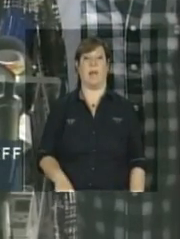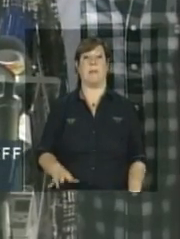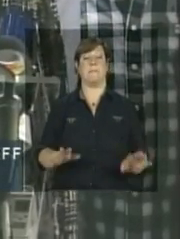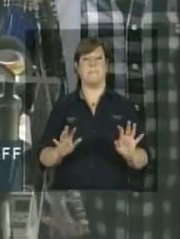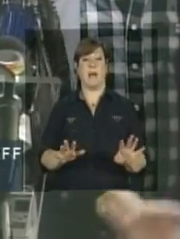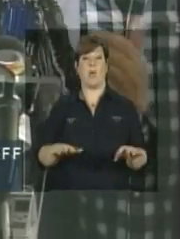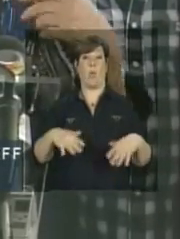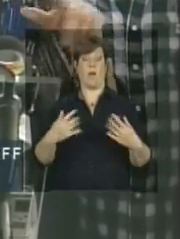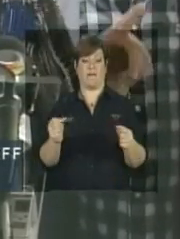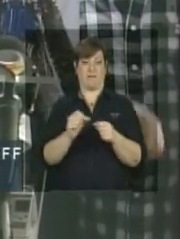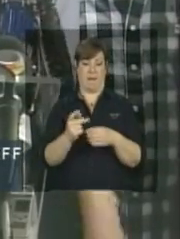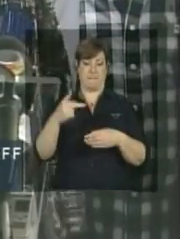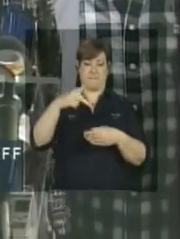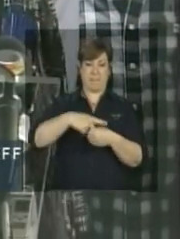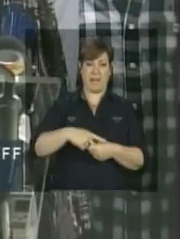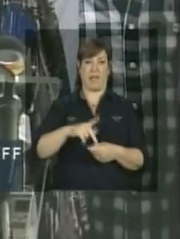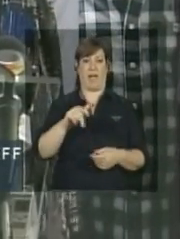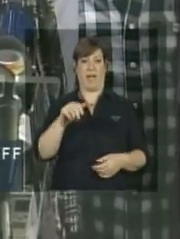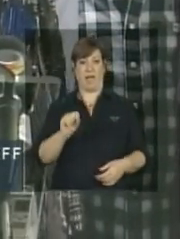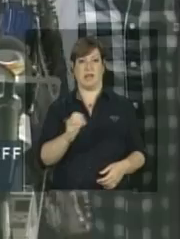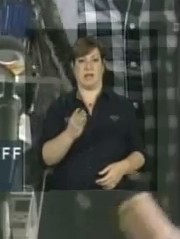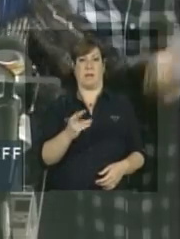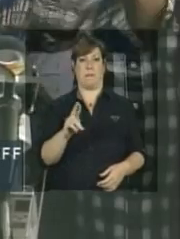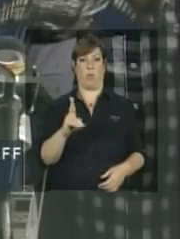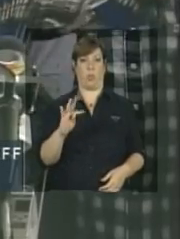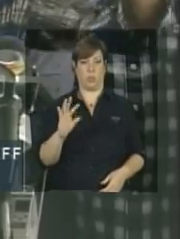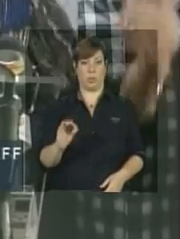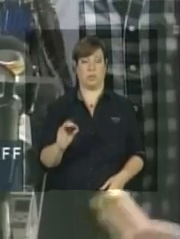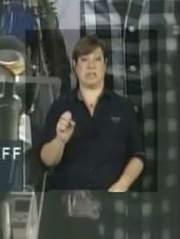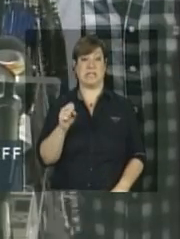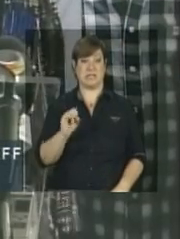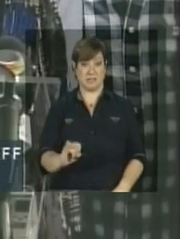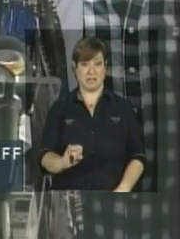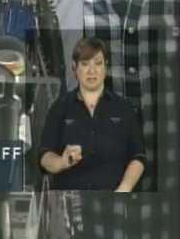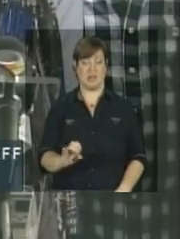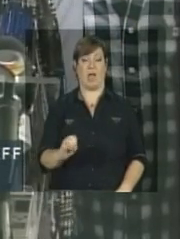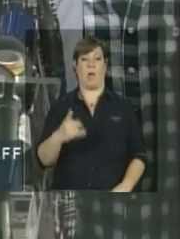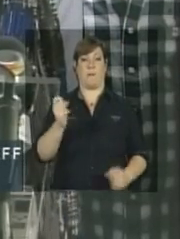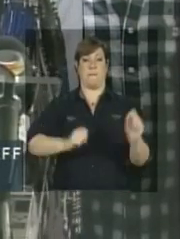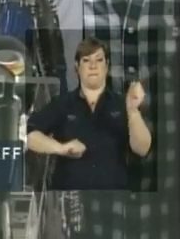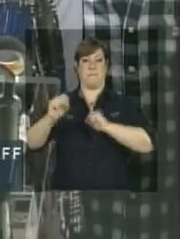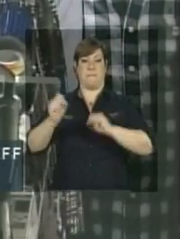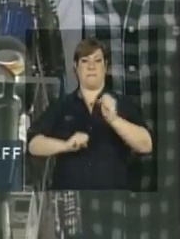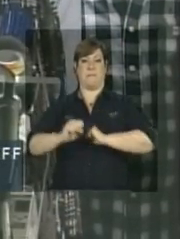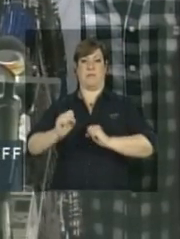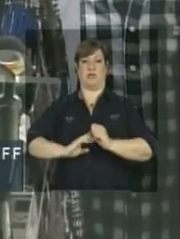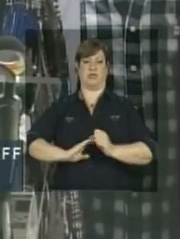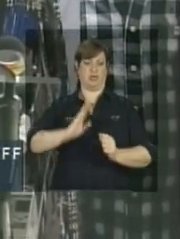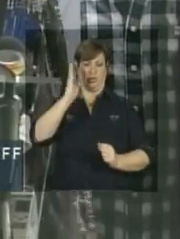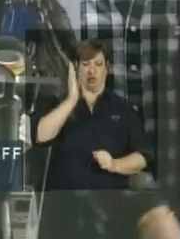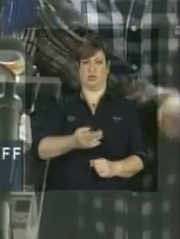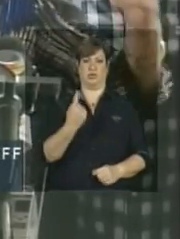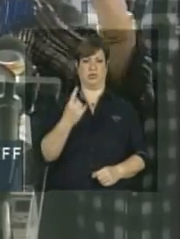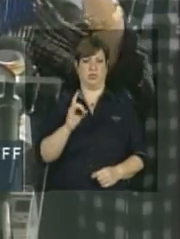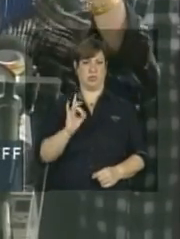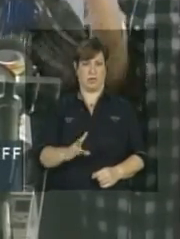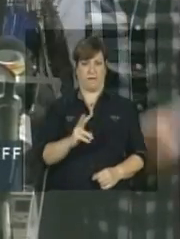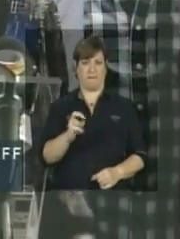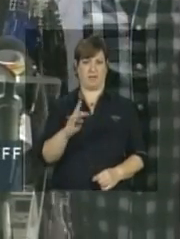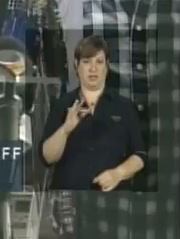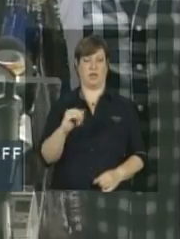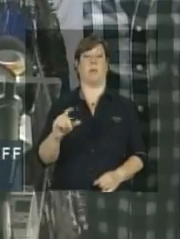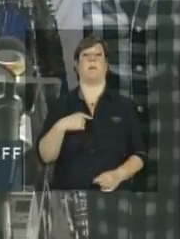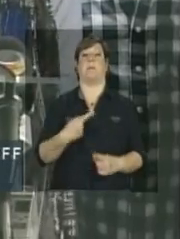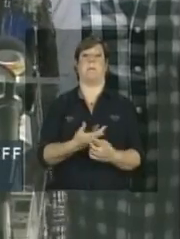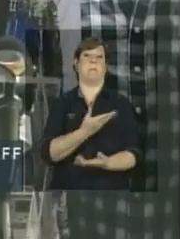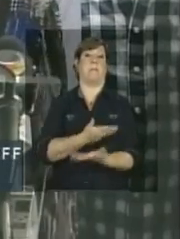quando você produz petróleo e gás bruto, se você é uma empresa verticalizada, você perde dinheiro, porque a hora que o